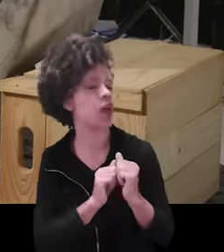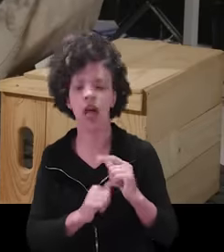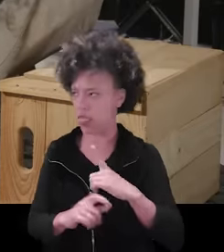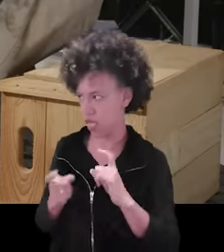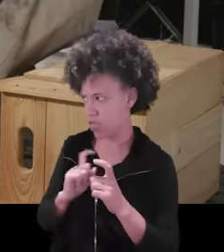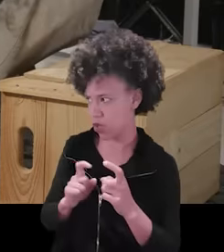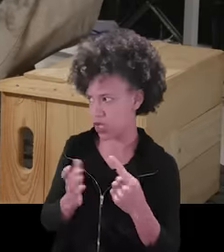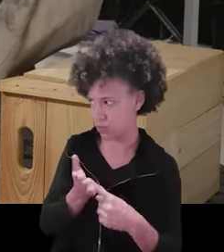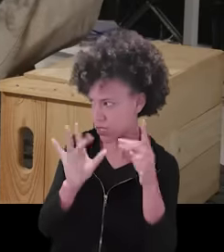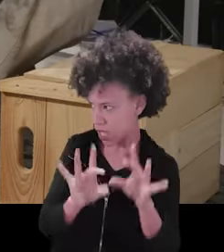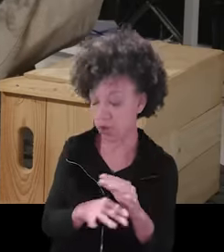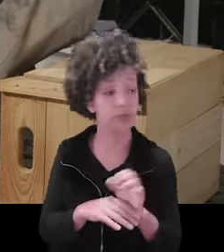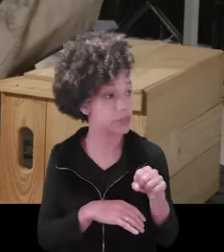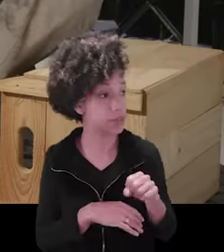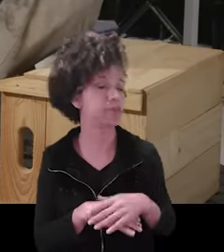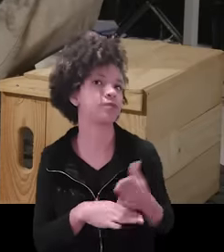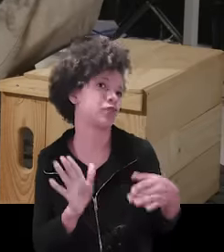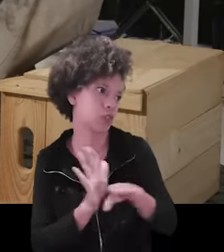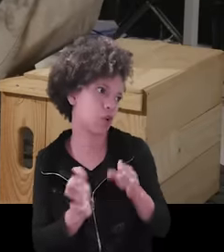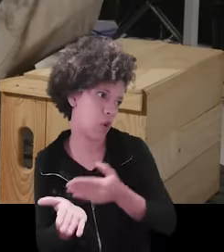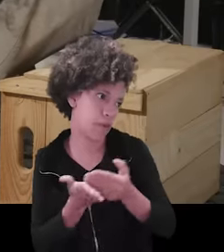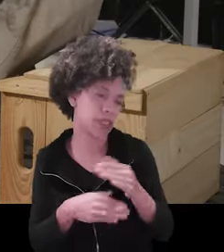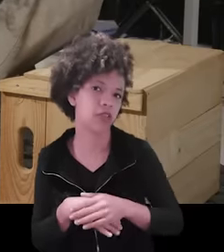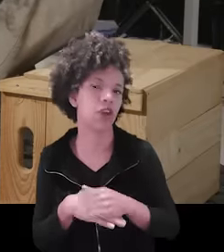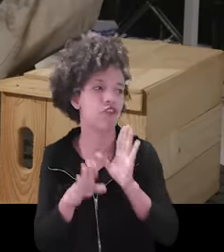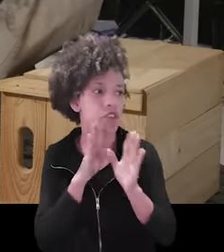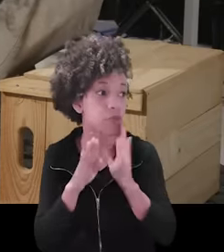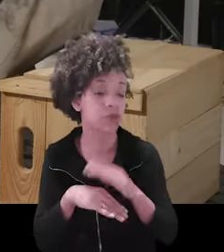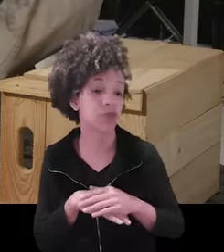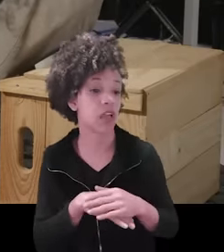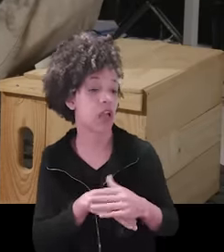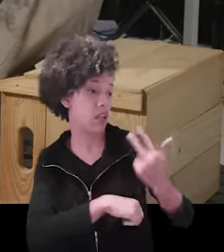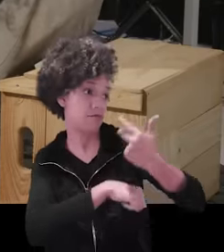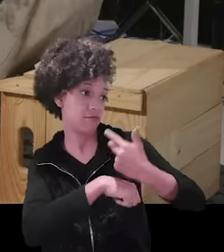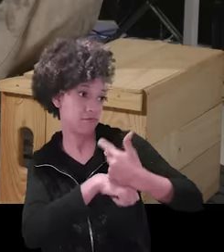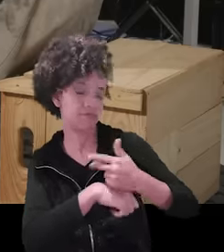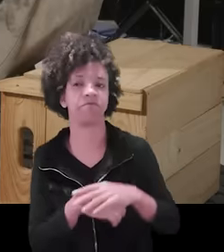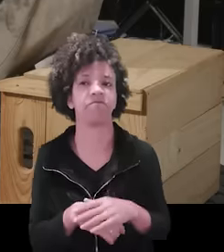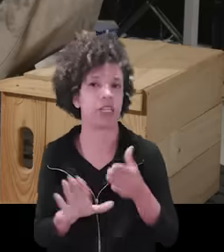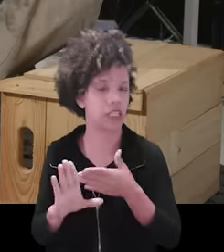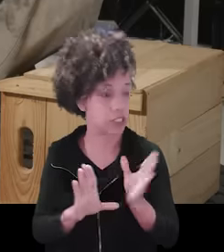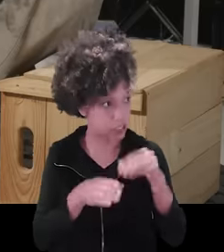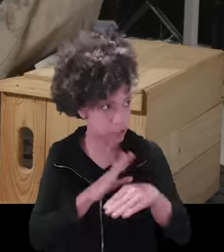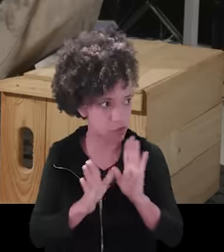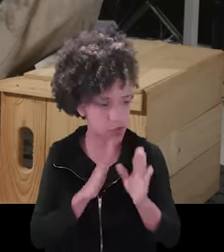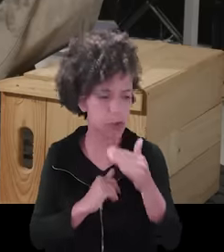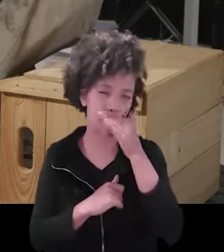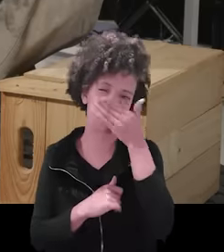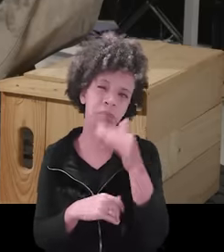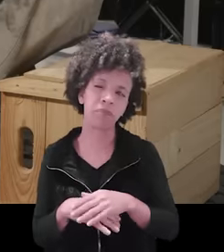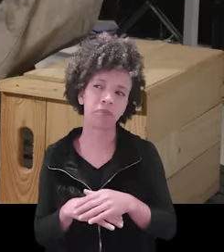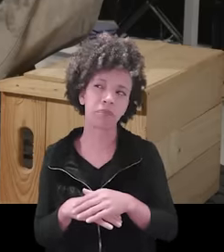diferença tenha sem olhar quando a gente chegou lá e aí eu comecei a fazer o Facebook eu fazer Live né porque no Facebook e